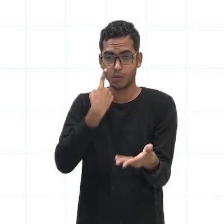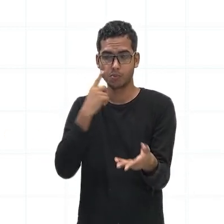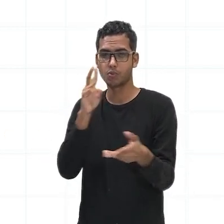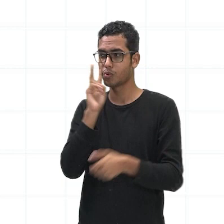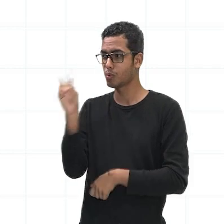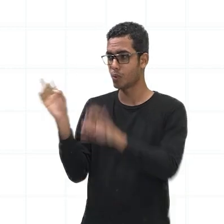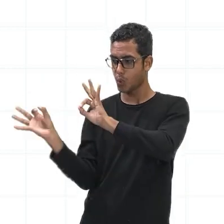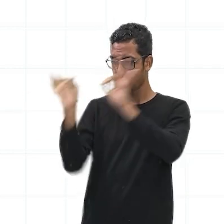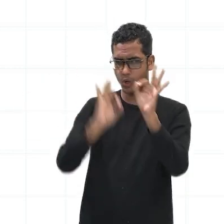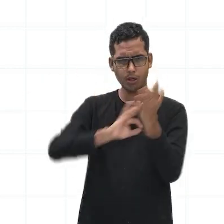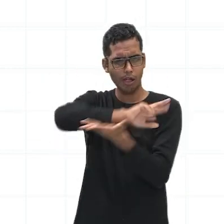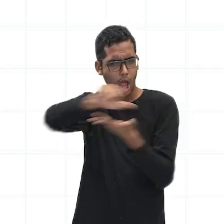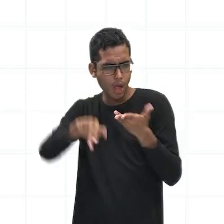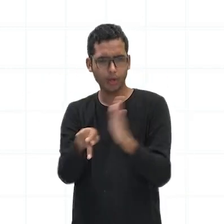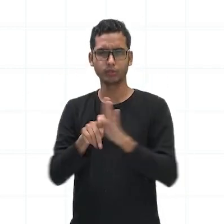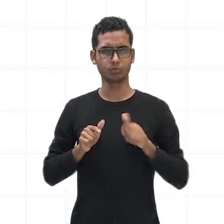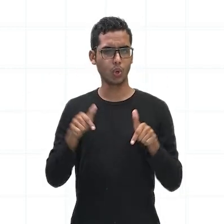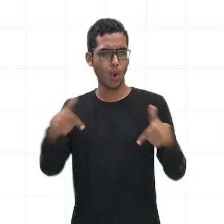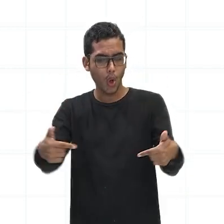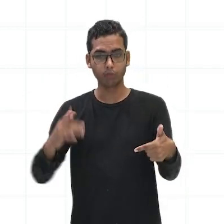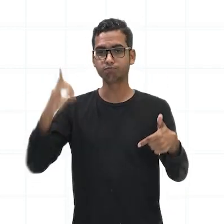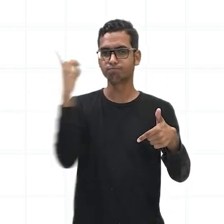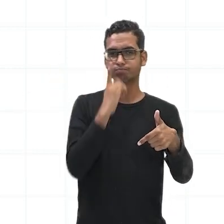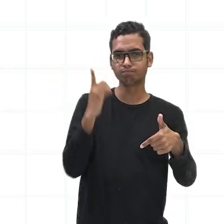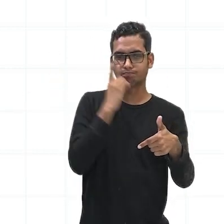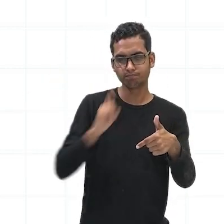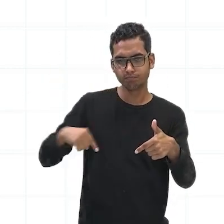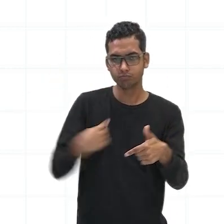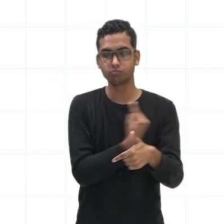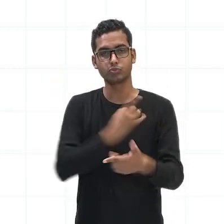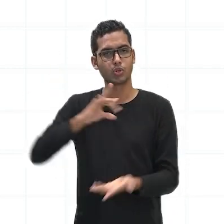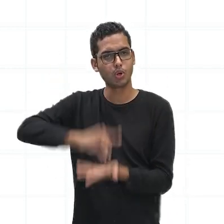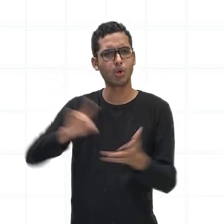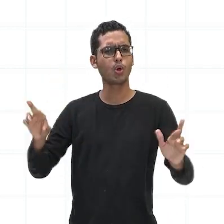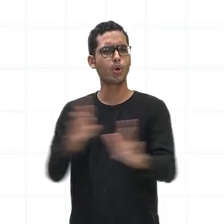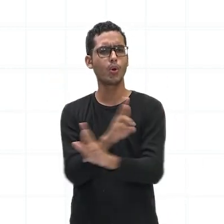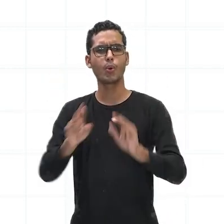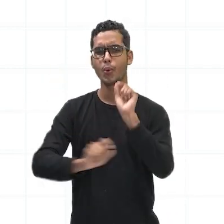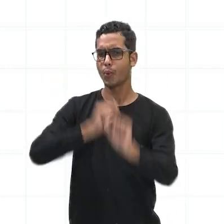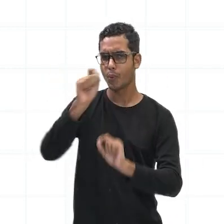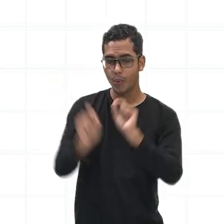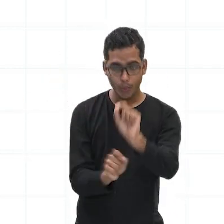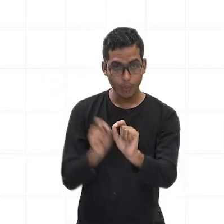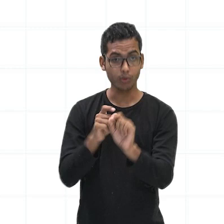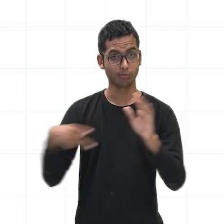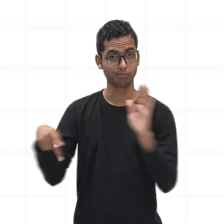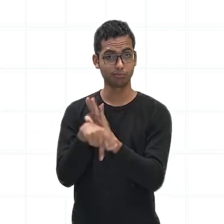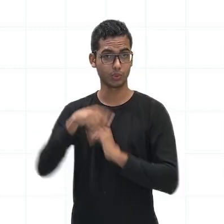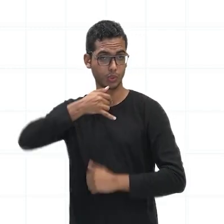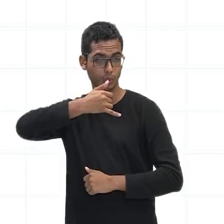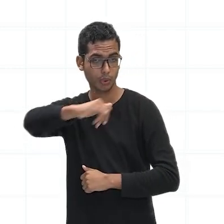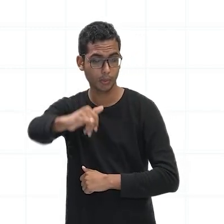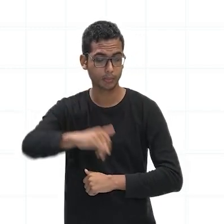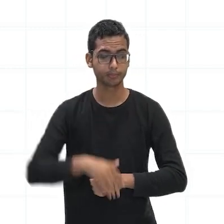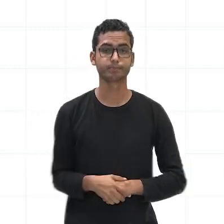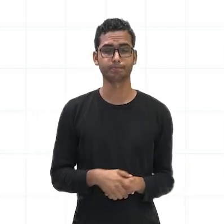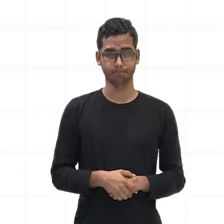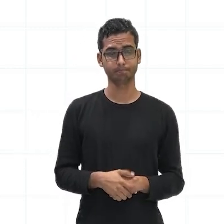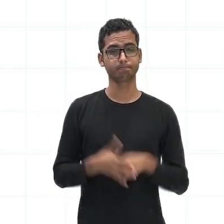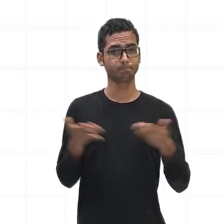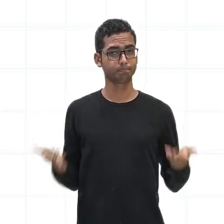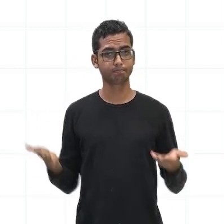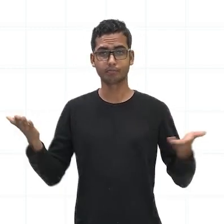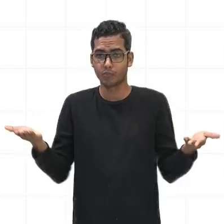visualizar, diversas tarefas aí do nosso dia a dia vão estar relacionadas com a energia. Hoje em dia,